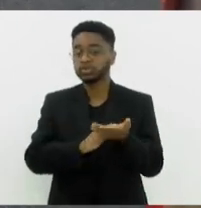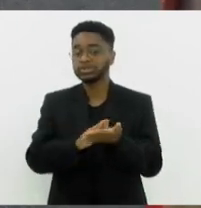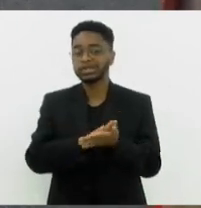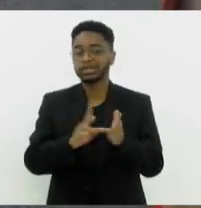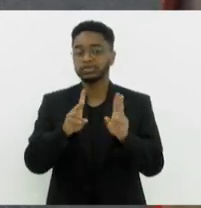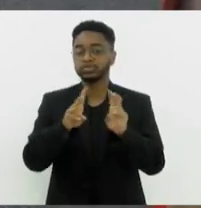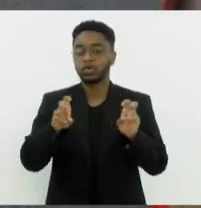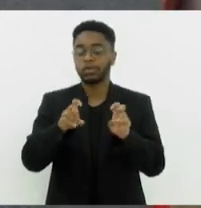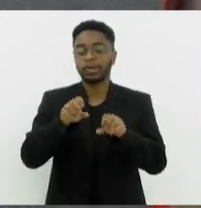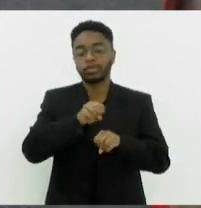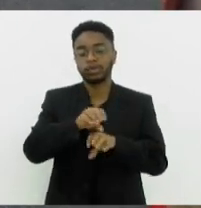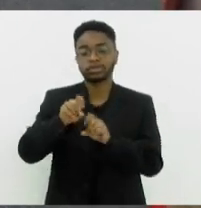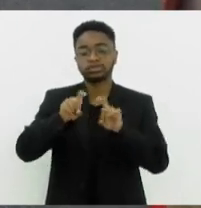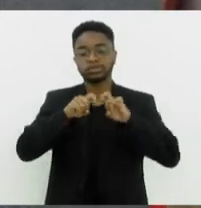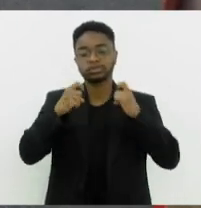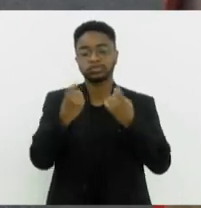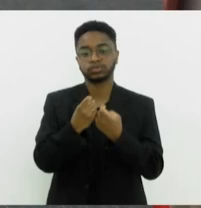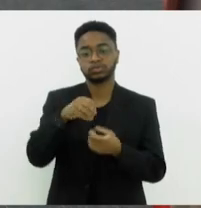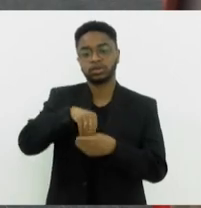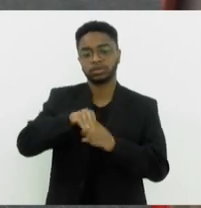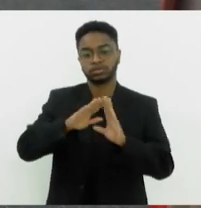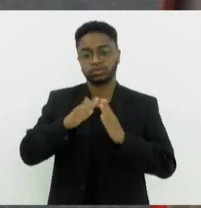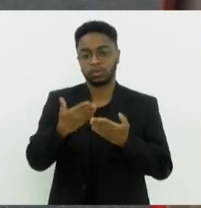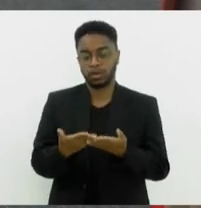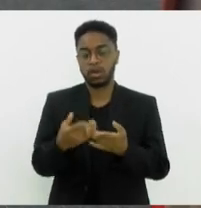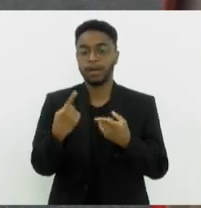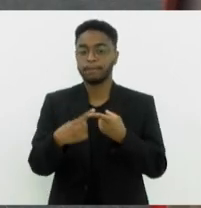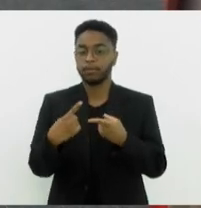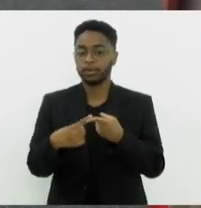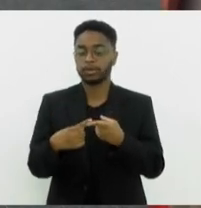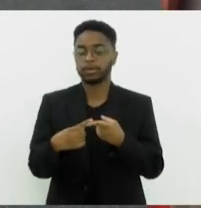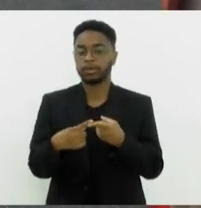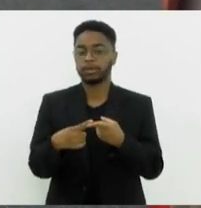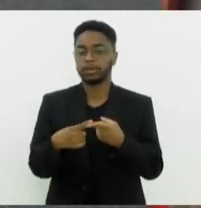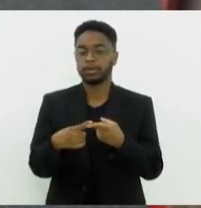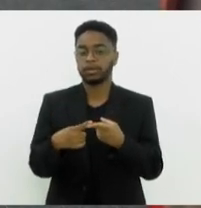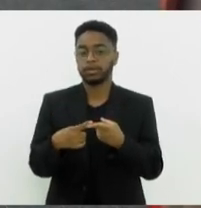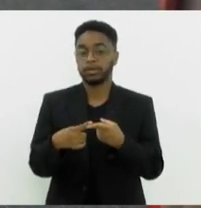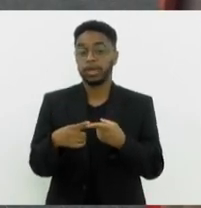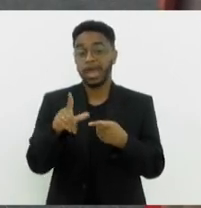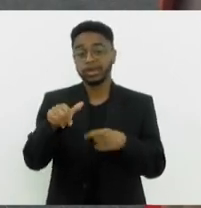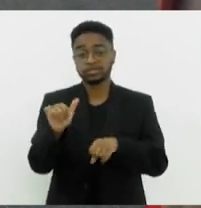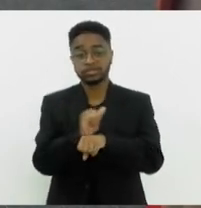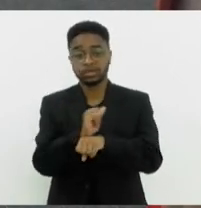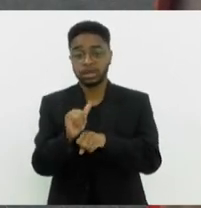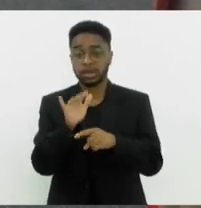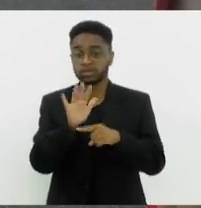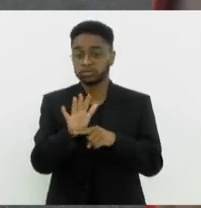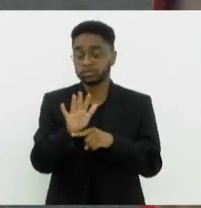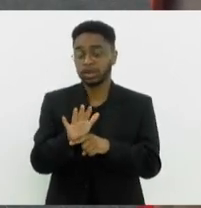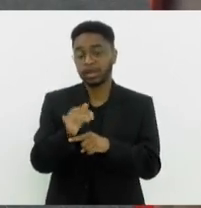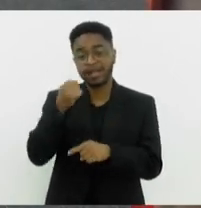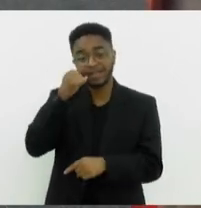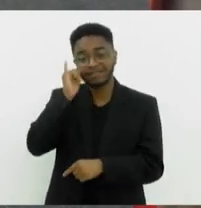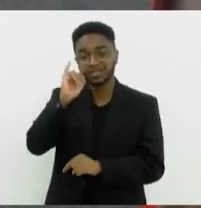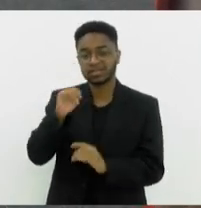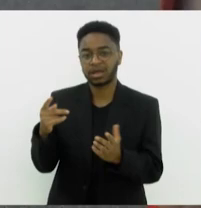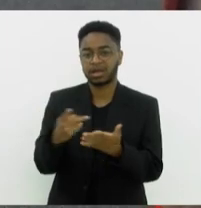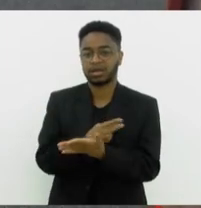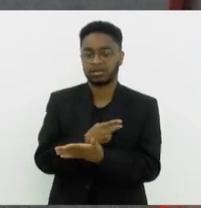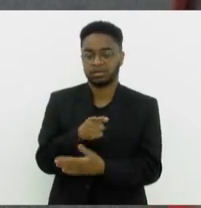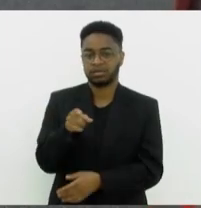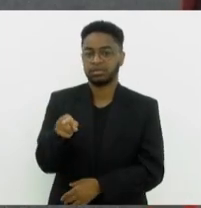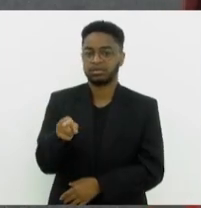sexual na escola, que é uma das formas, deputadas Marta e Renata, de ajudar a prevenir esse tipo